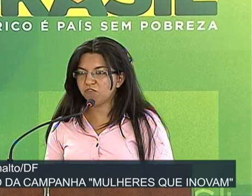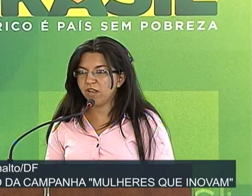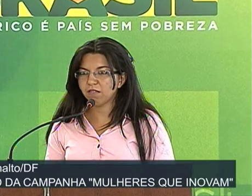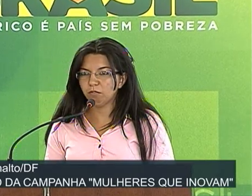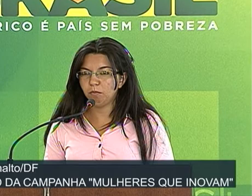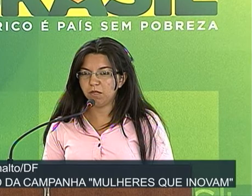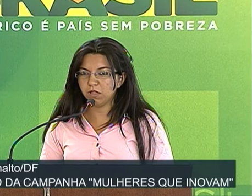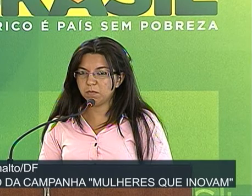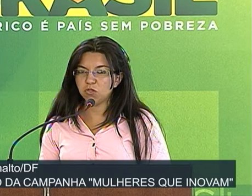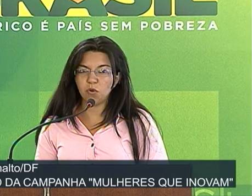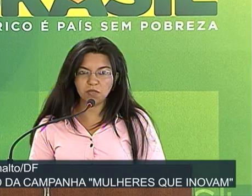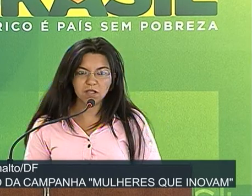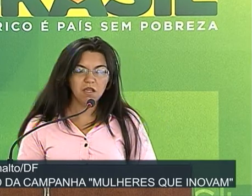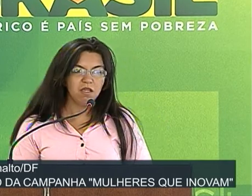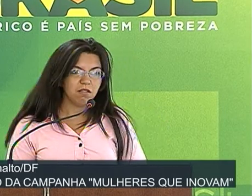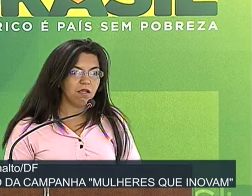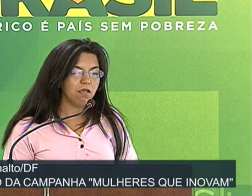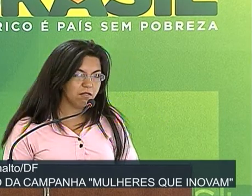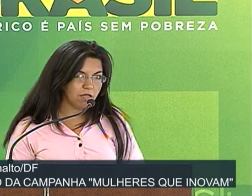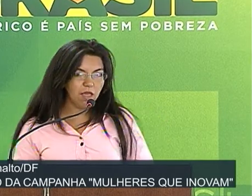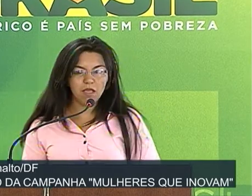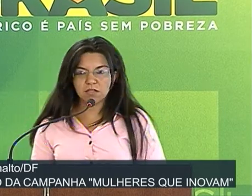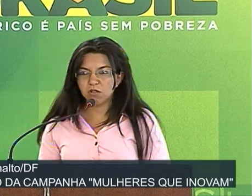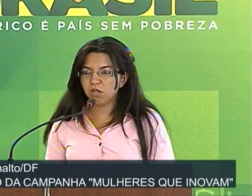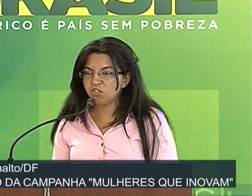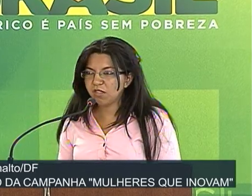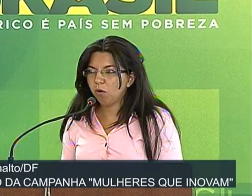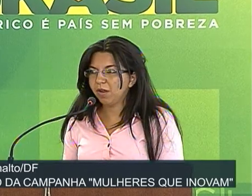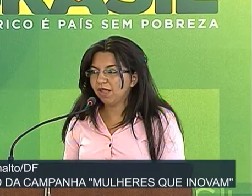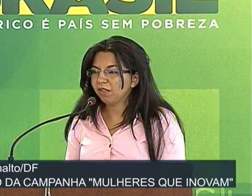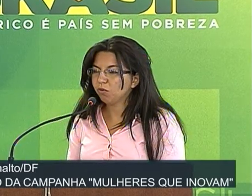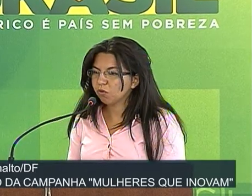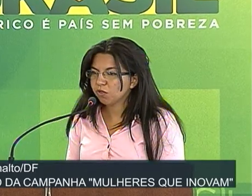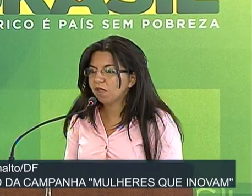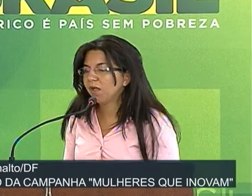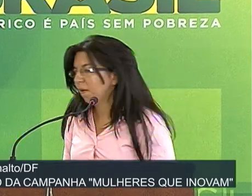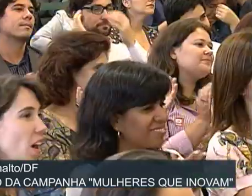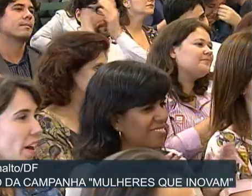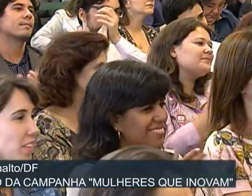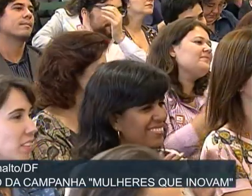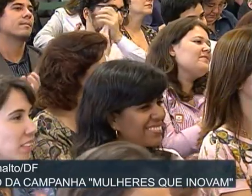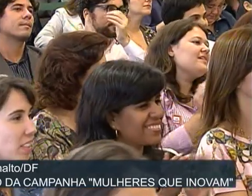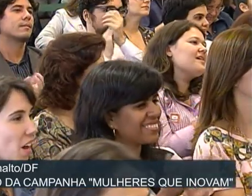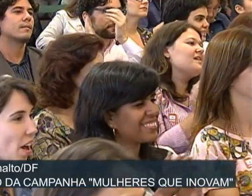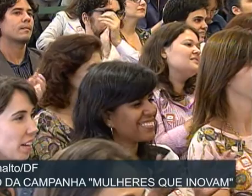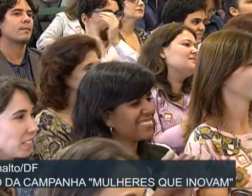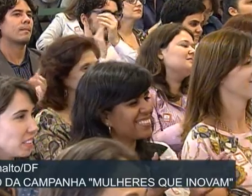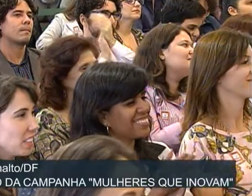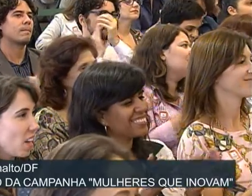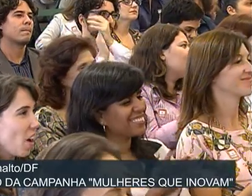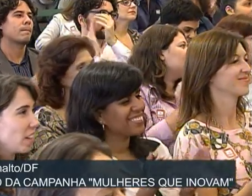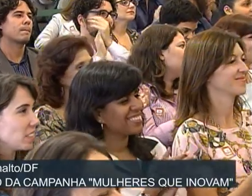podemos fazer a diferença no meio das pessoas e é isso que eu tenho a dizer obrigado a todos